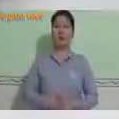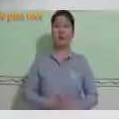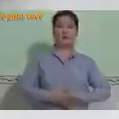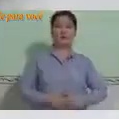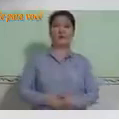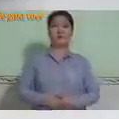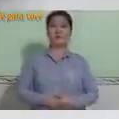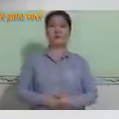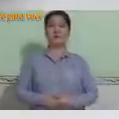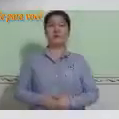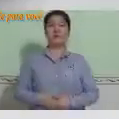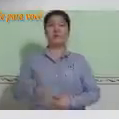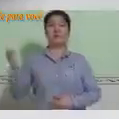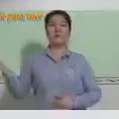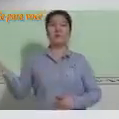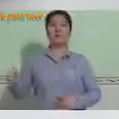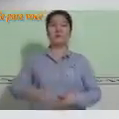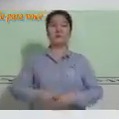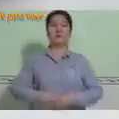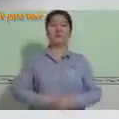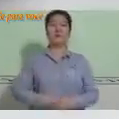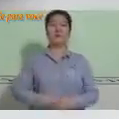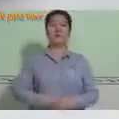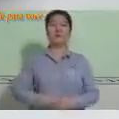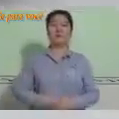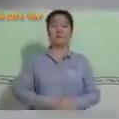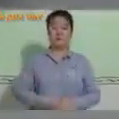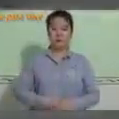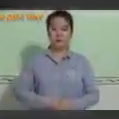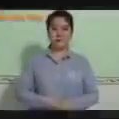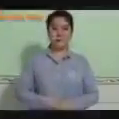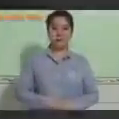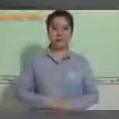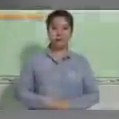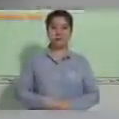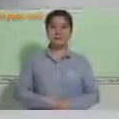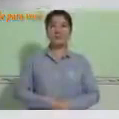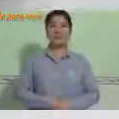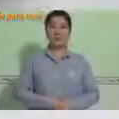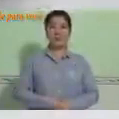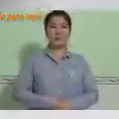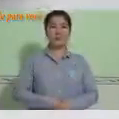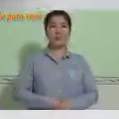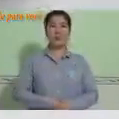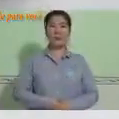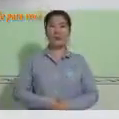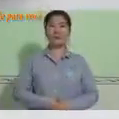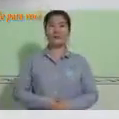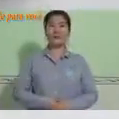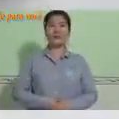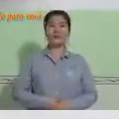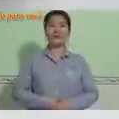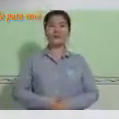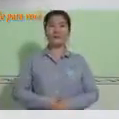MPODERACONDARUSODENTIMICROBANOSCOMO ciprofloxacino, vírgula, sulfametoxazol, trimetoprimol, metronidazol, vírgula, por exemplo.